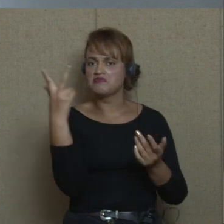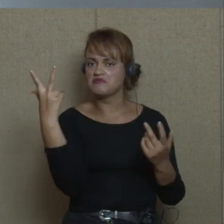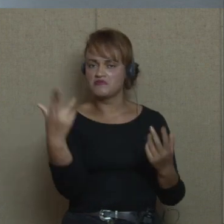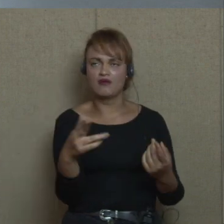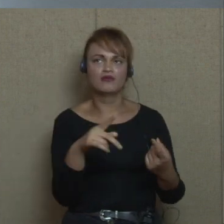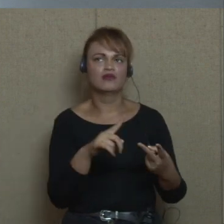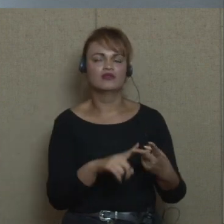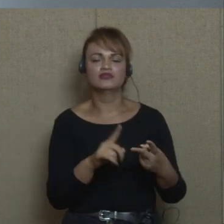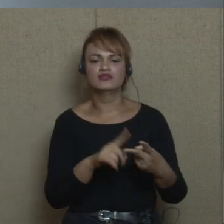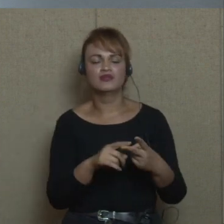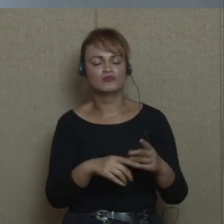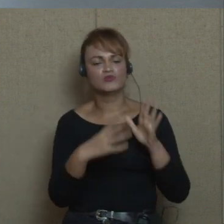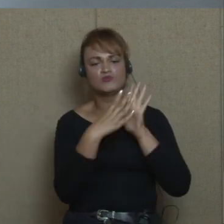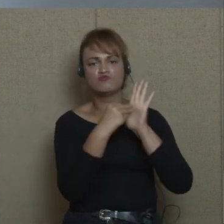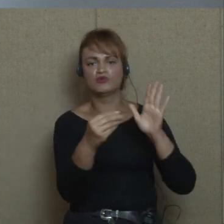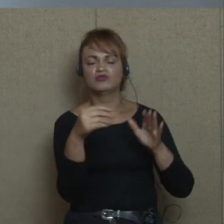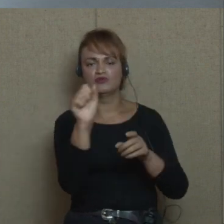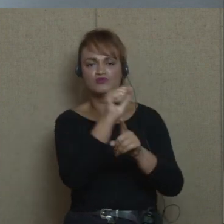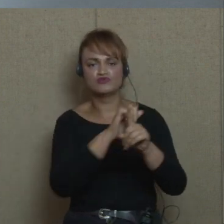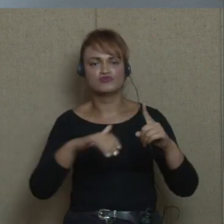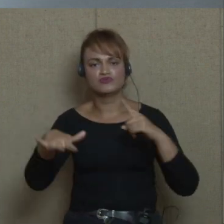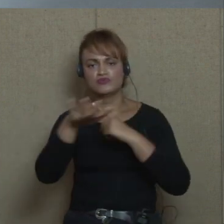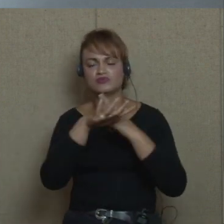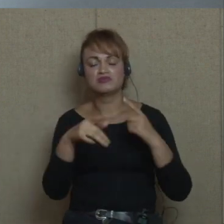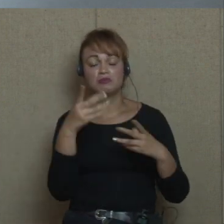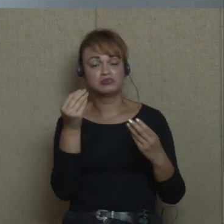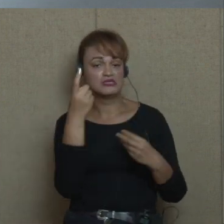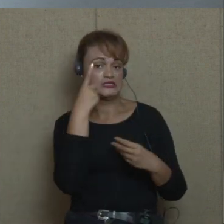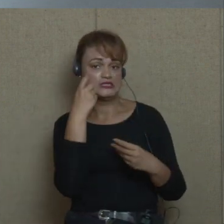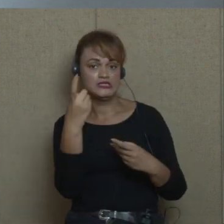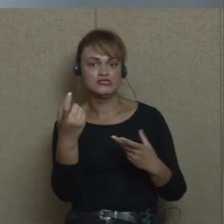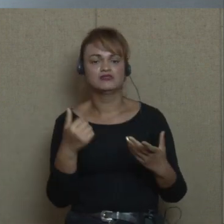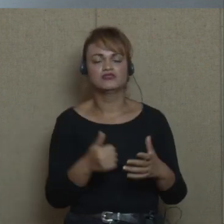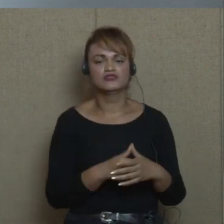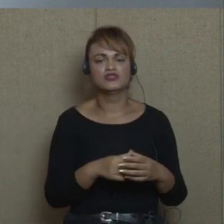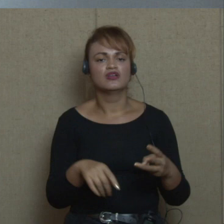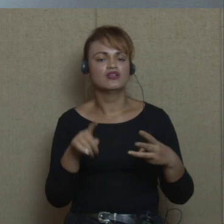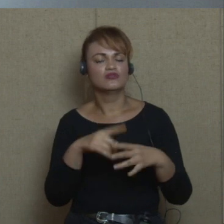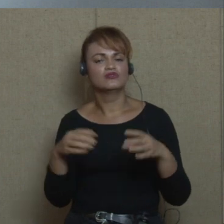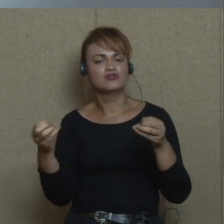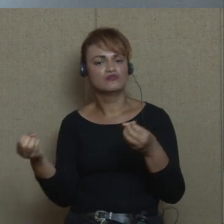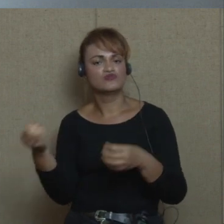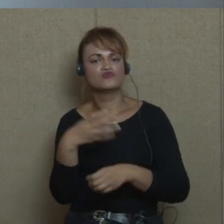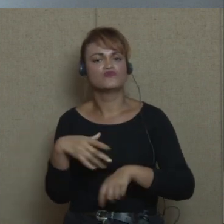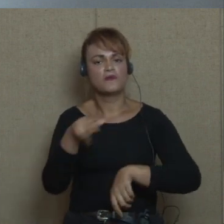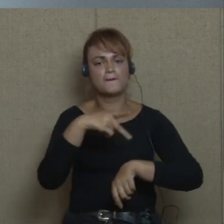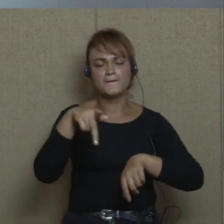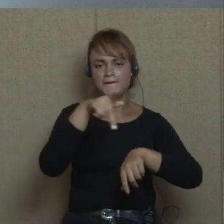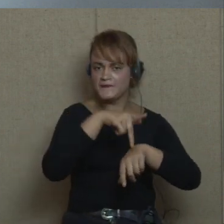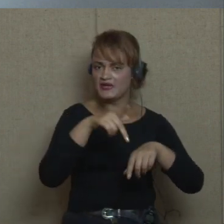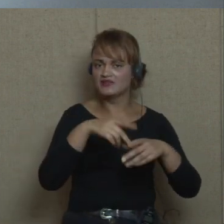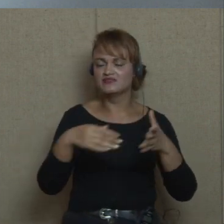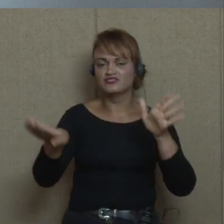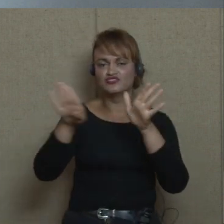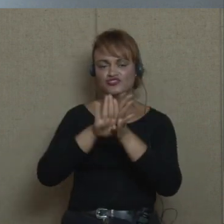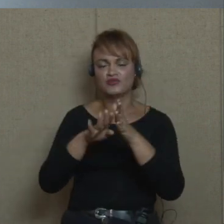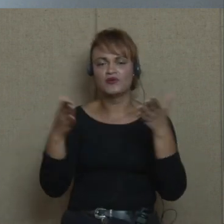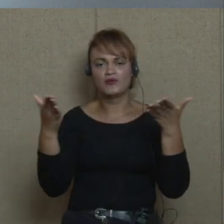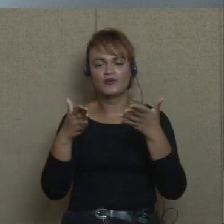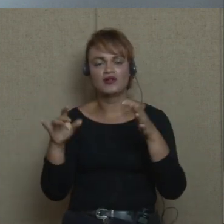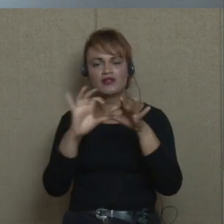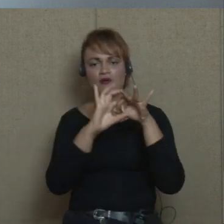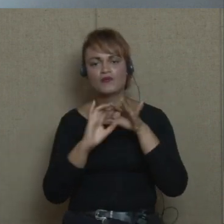modelo social. Muito interessantemente, os novos países que acabaram de chegar na União